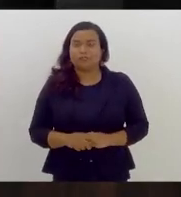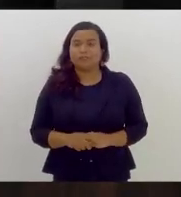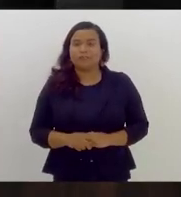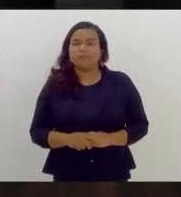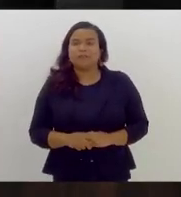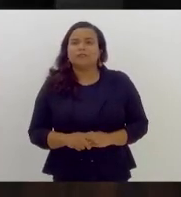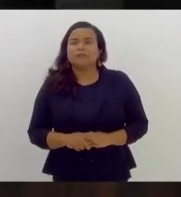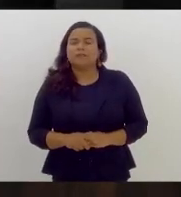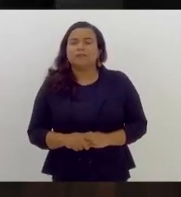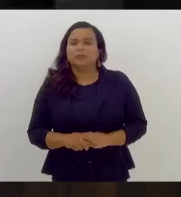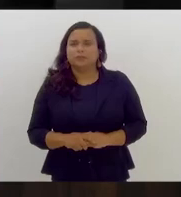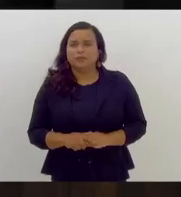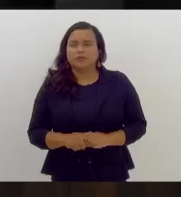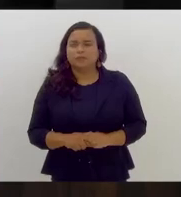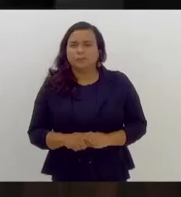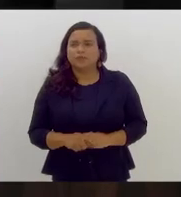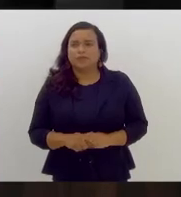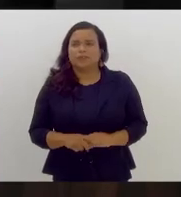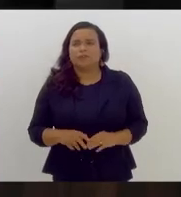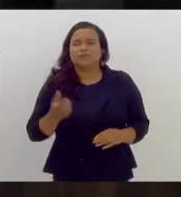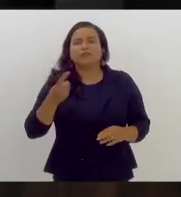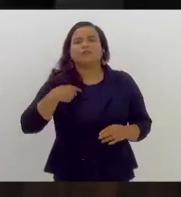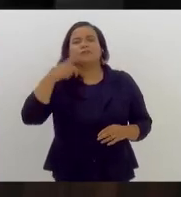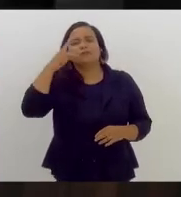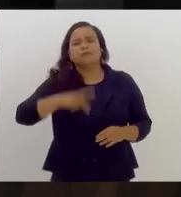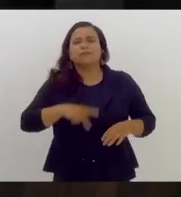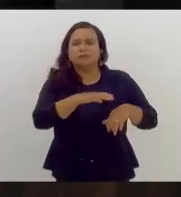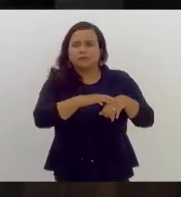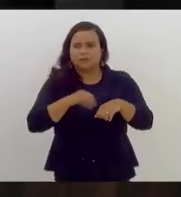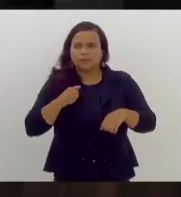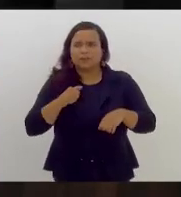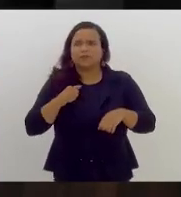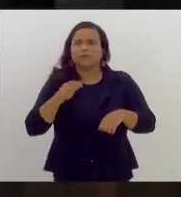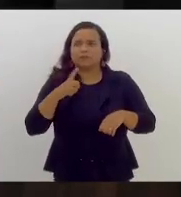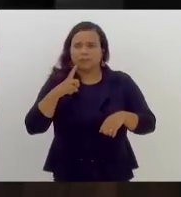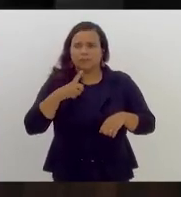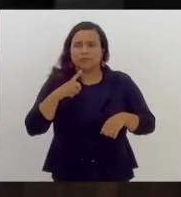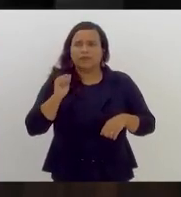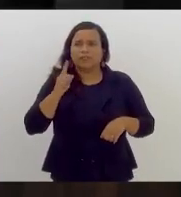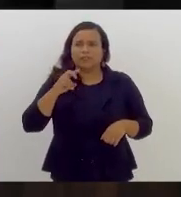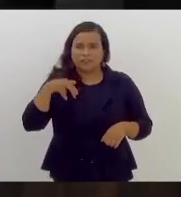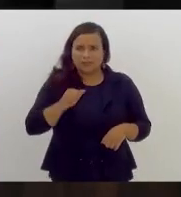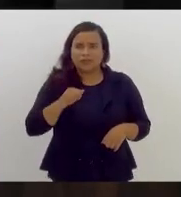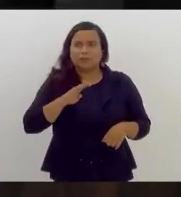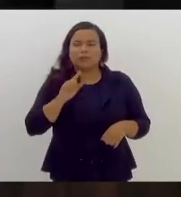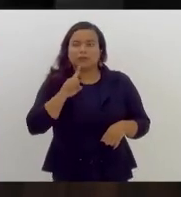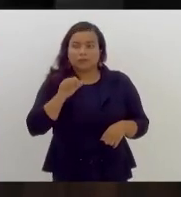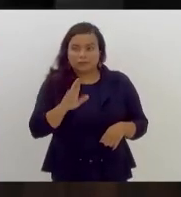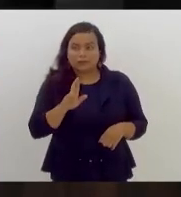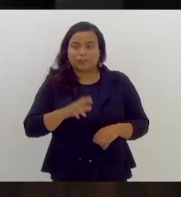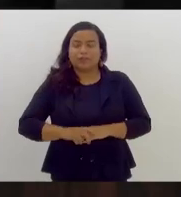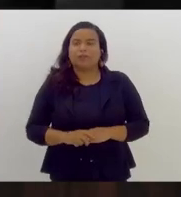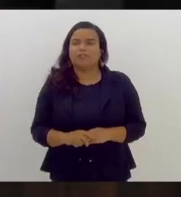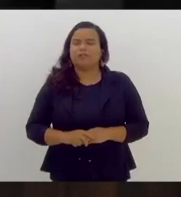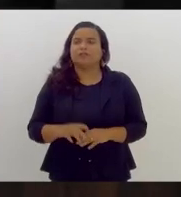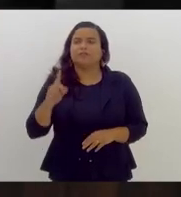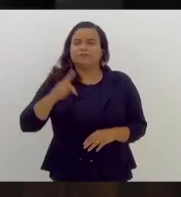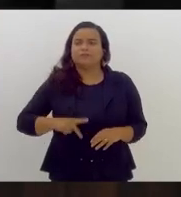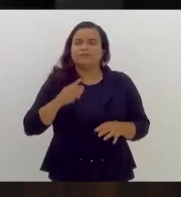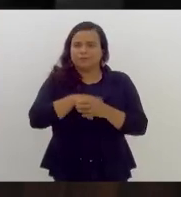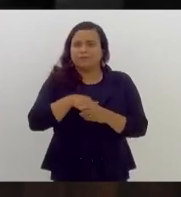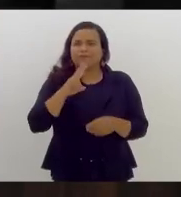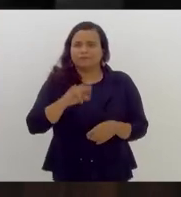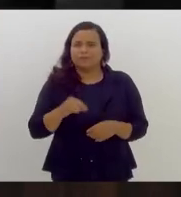A presidência vai proceder à chamada. Deputada Adriana Baltazar, presente, vai votar. Deputado